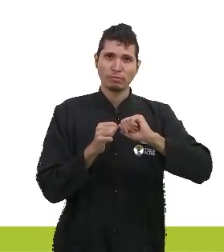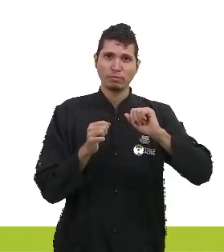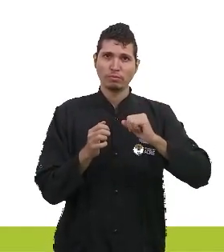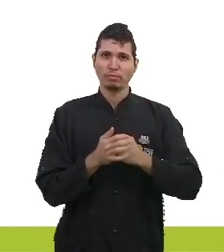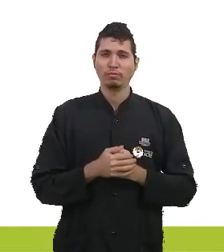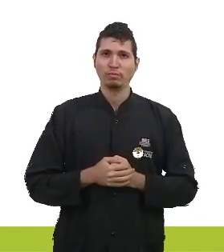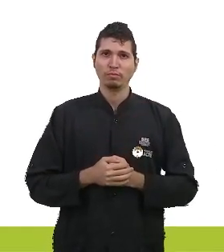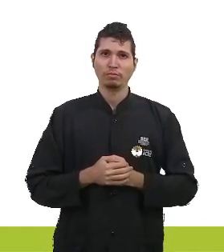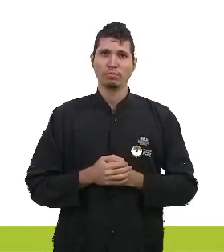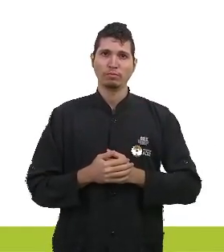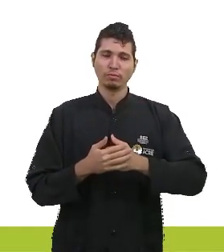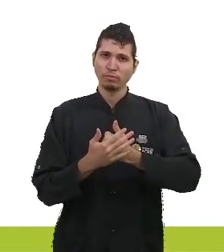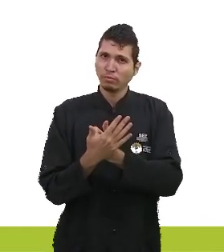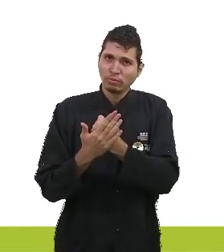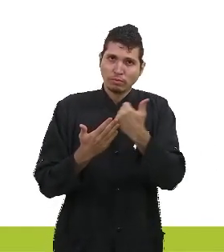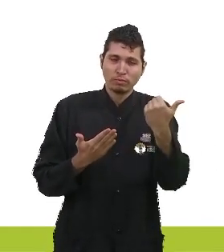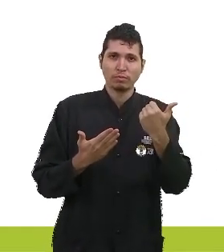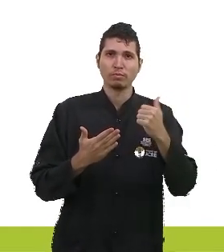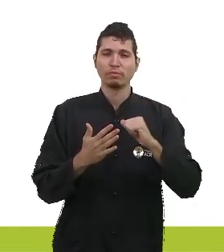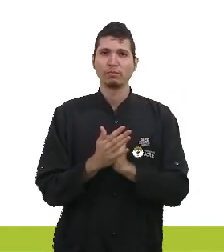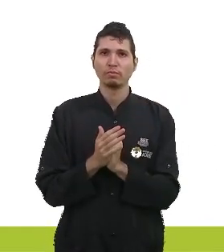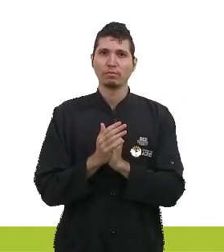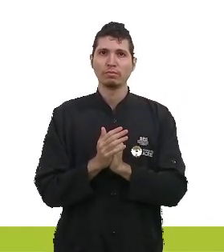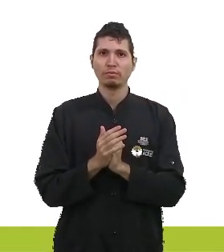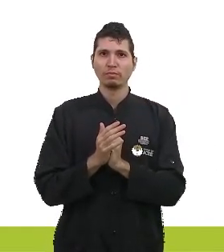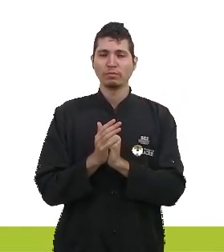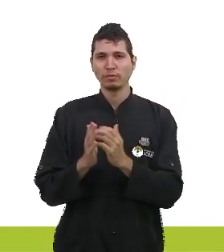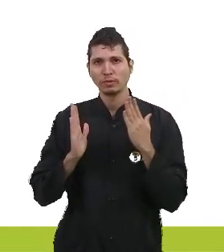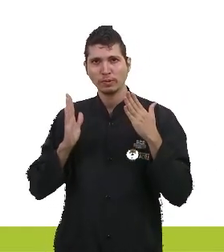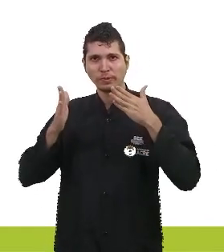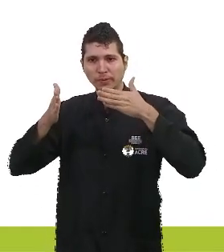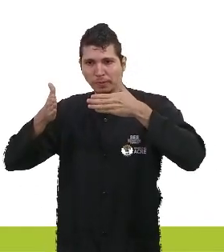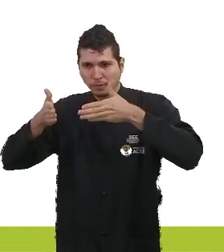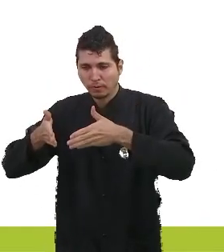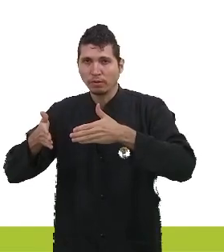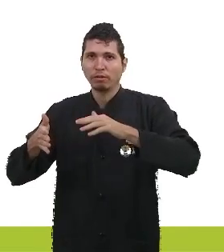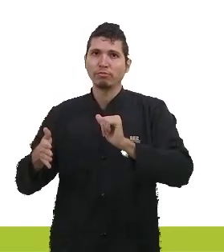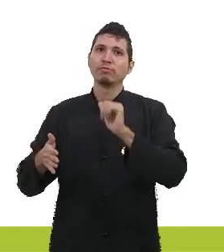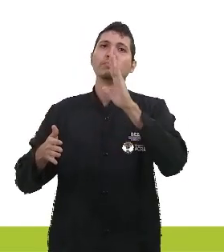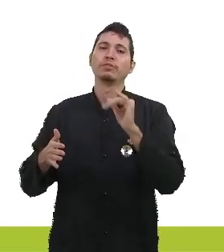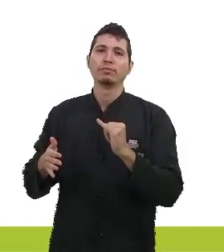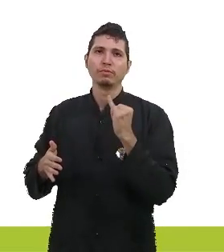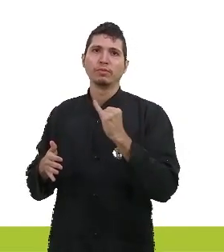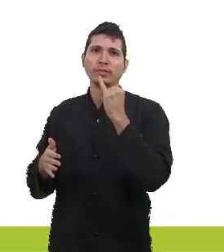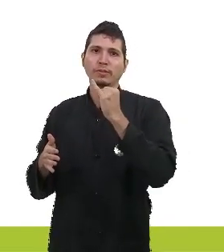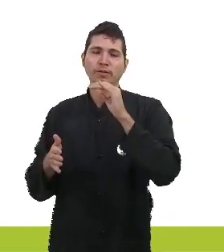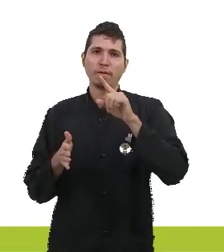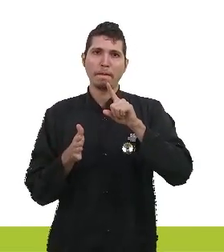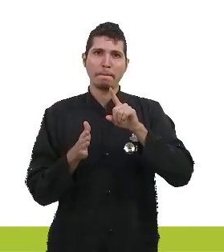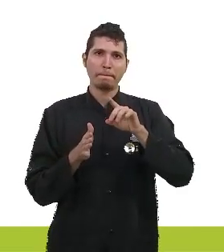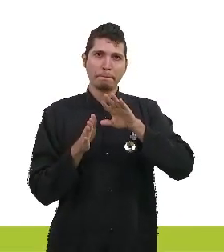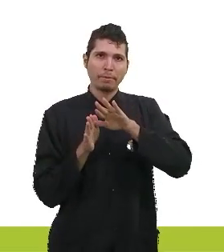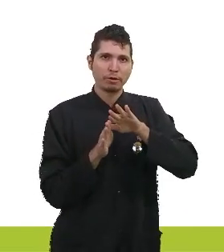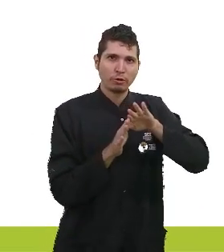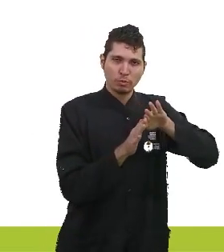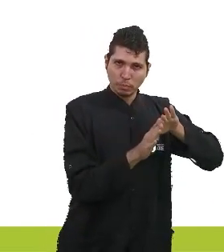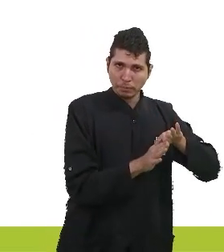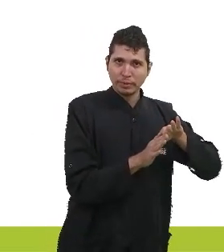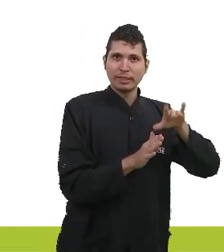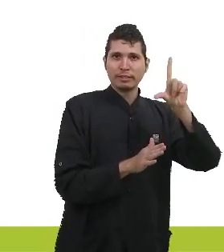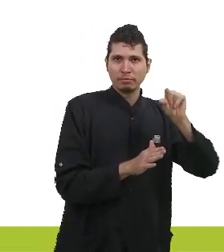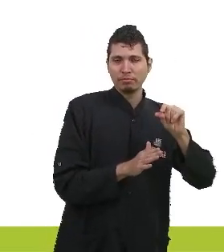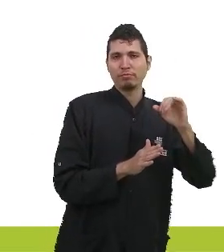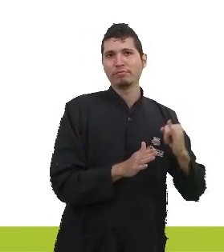Tem como benefícios focar nas tarefas mais críticas, delegar aquelas que são menos importantes, eliminar as